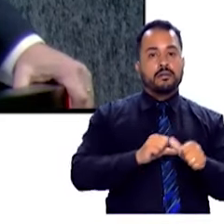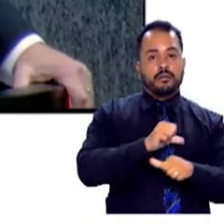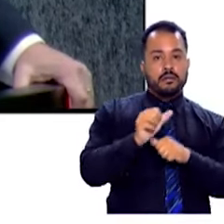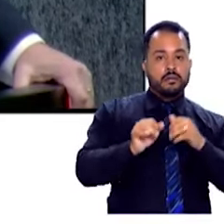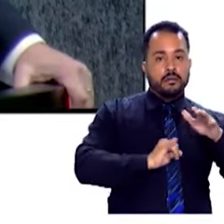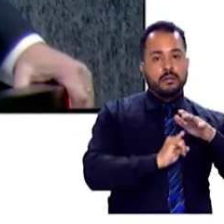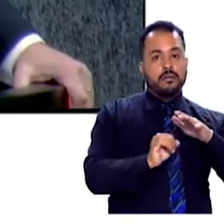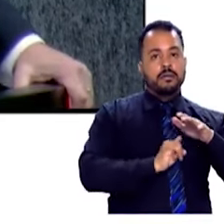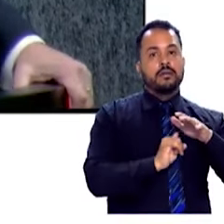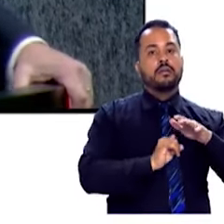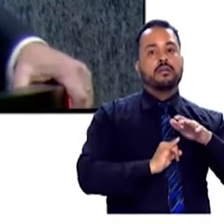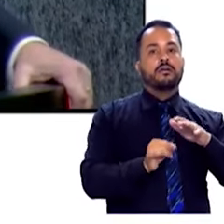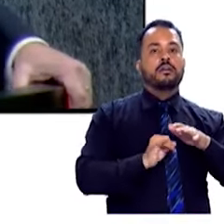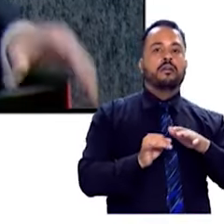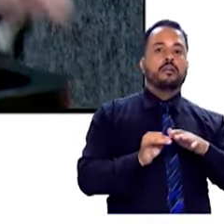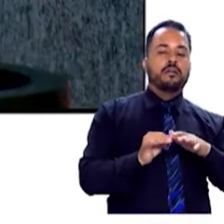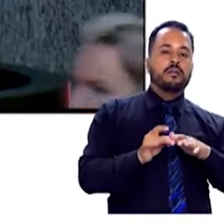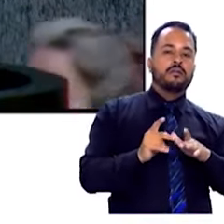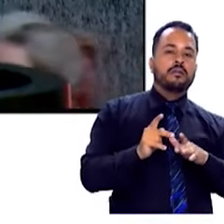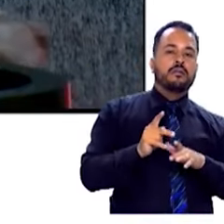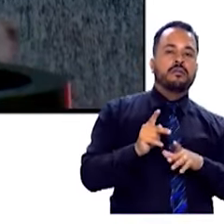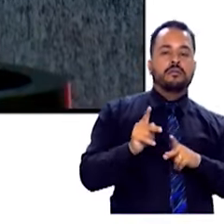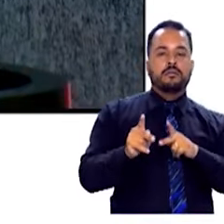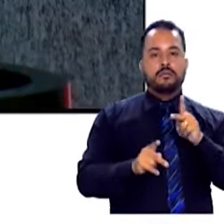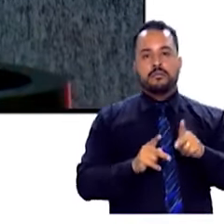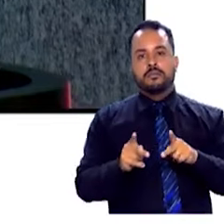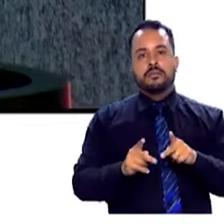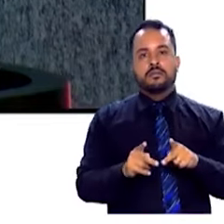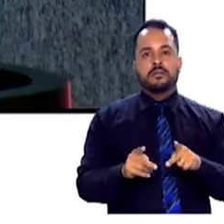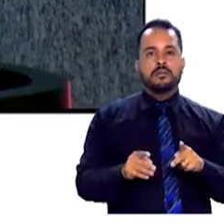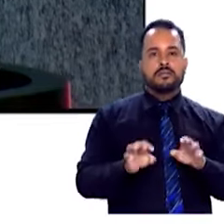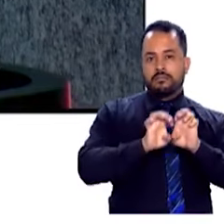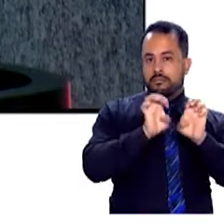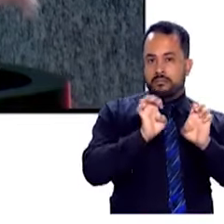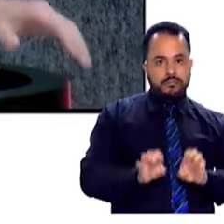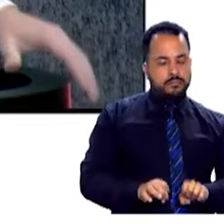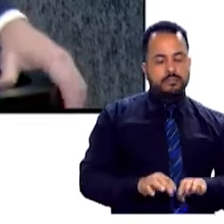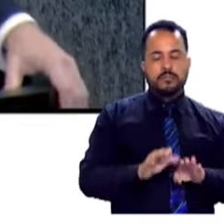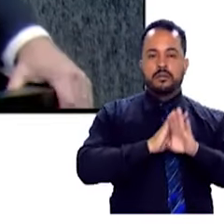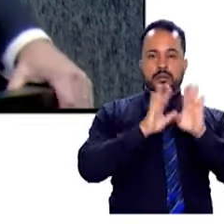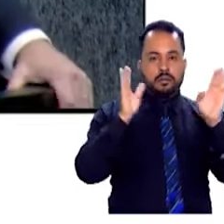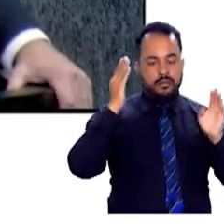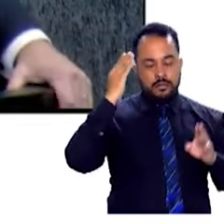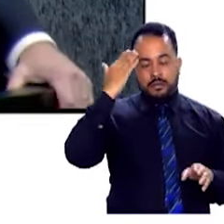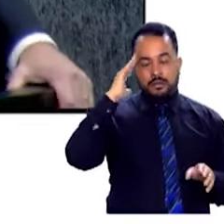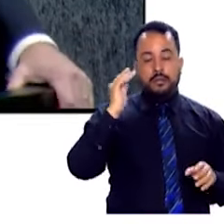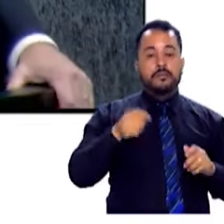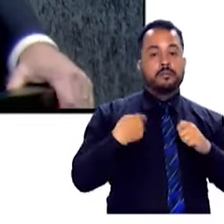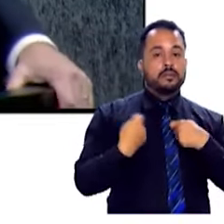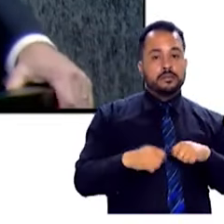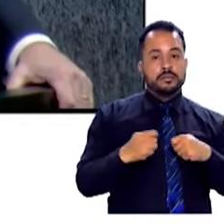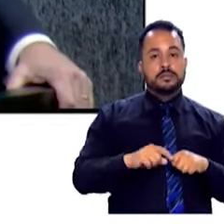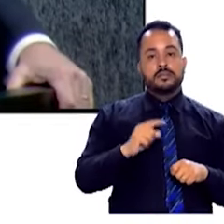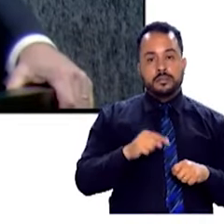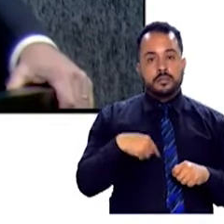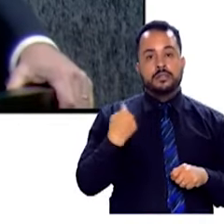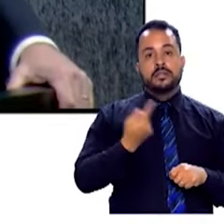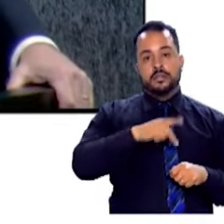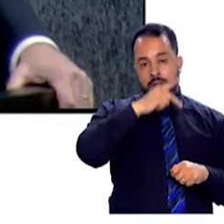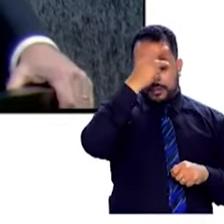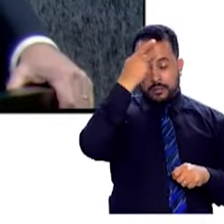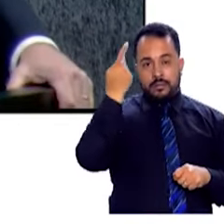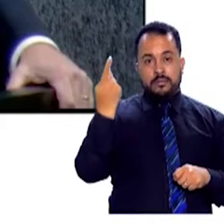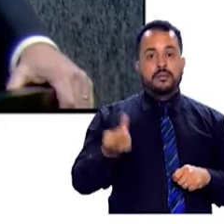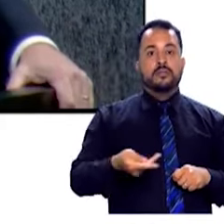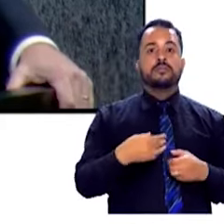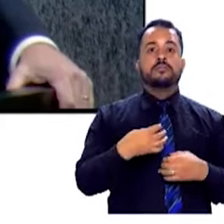republicanas não são estruturadas de uma maneira completa racional compreensiva é necessário que as pessoas envolvidas tenam o espírito